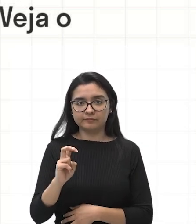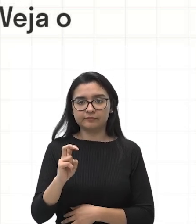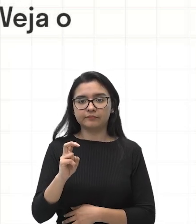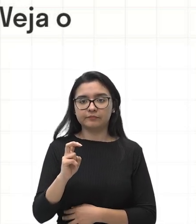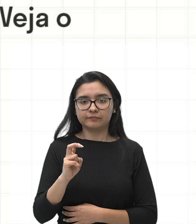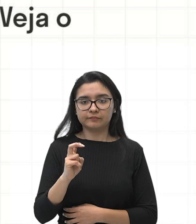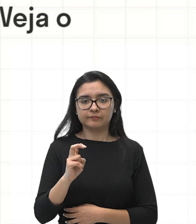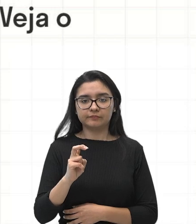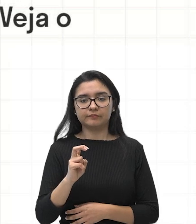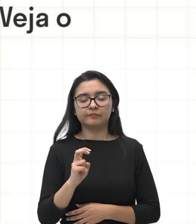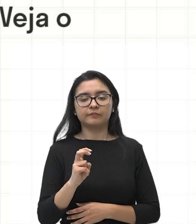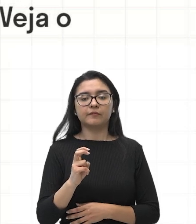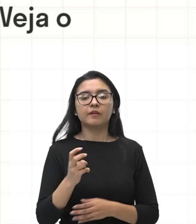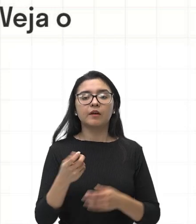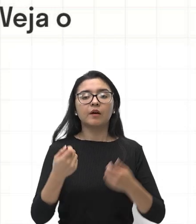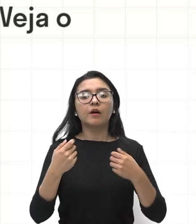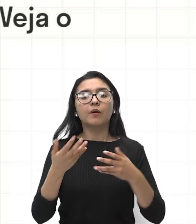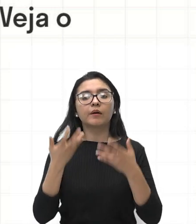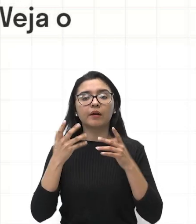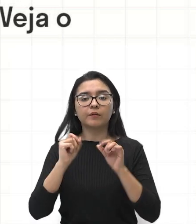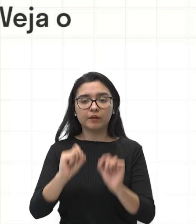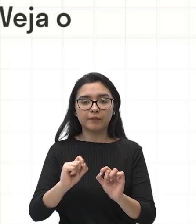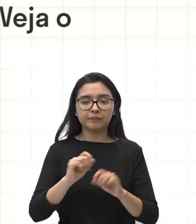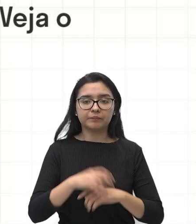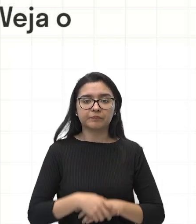0,65. E eu quero adicionar com